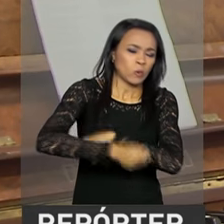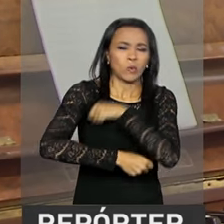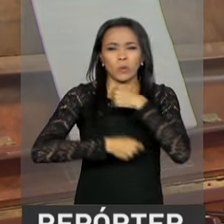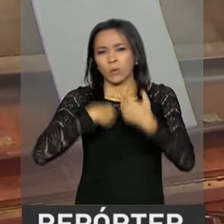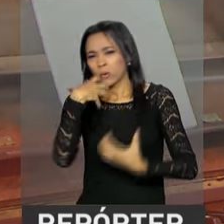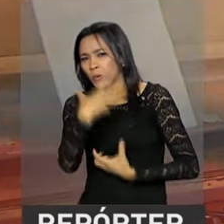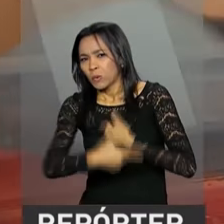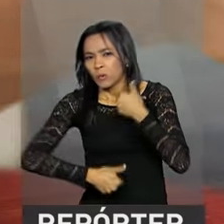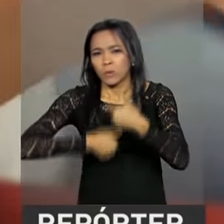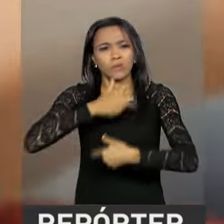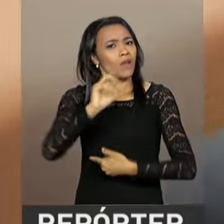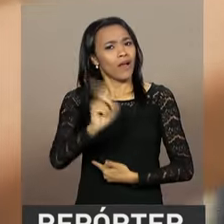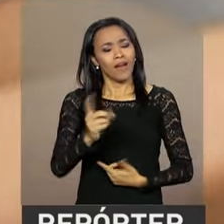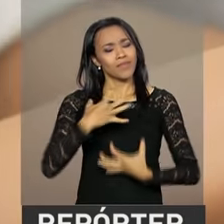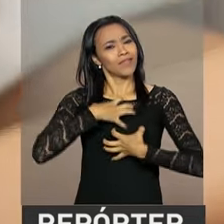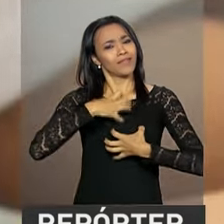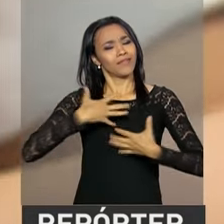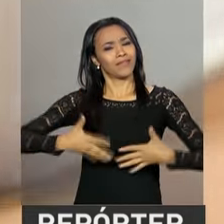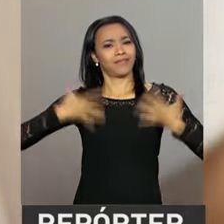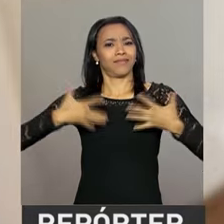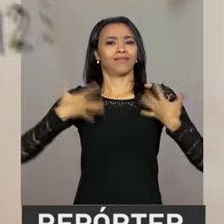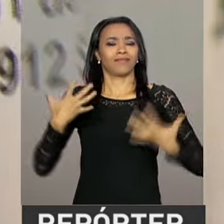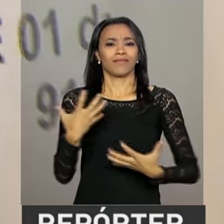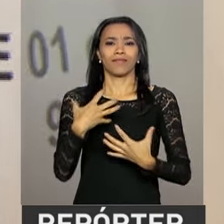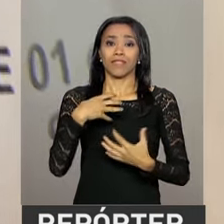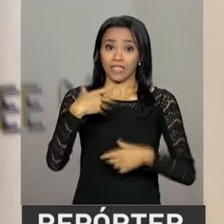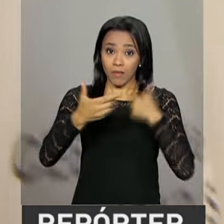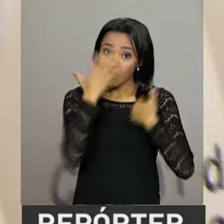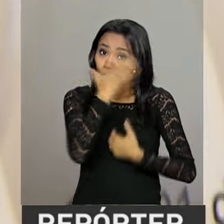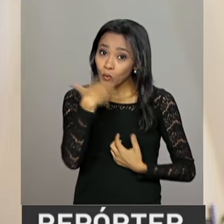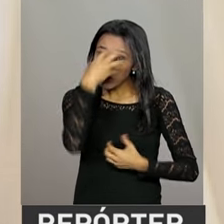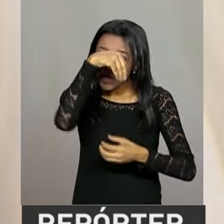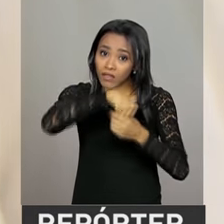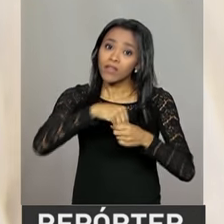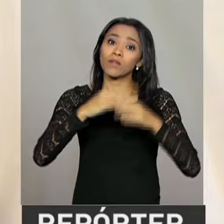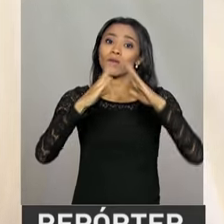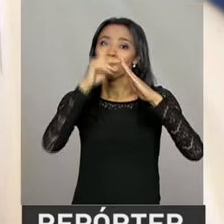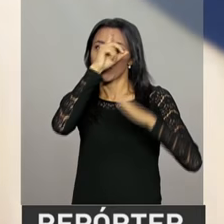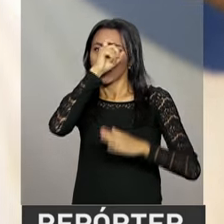dá energia. Trabalhar com a música dentro de um hospital não é só